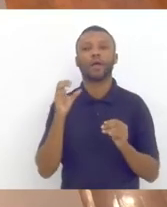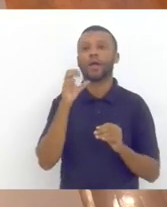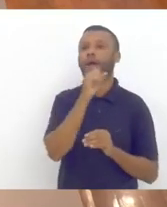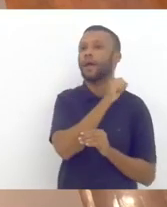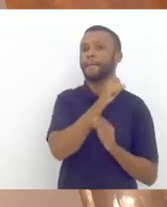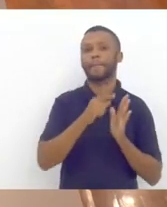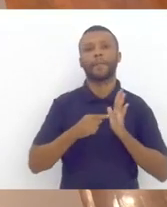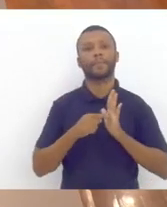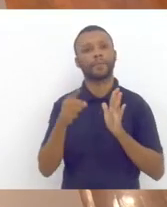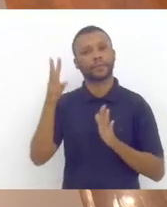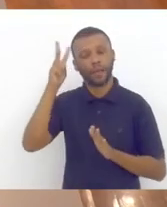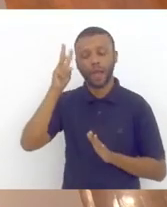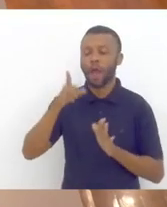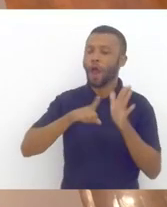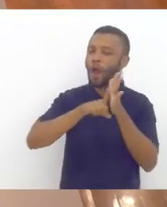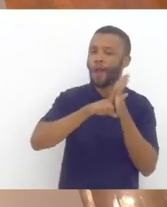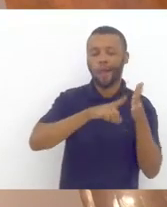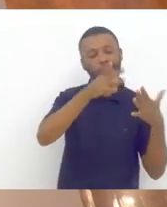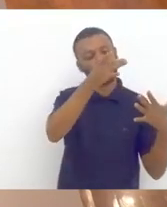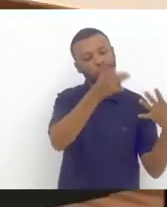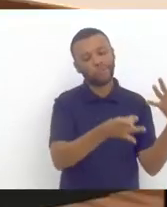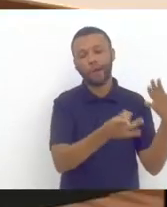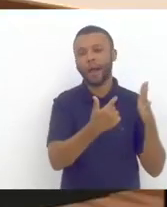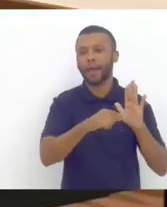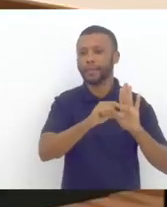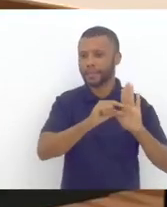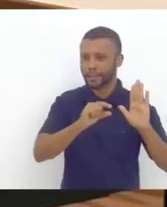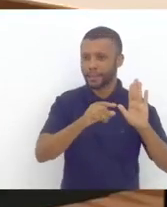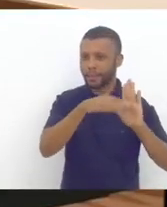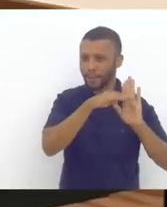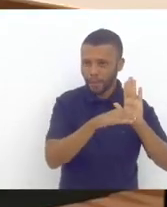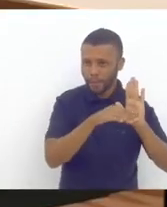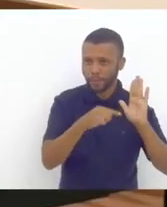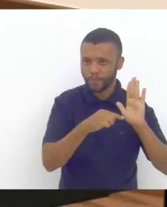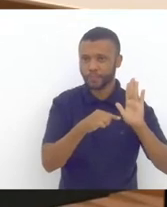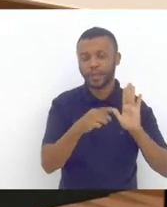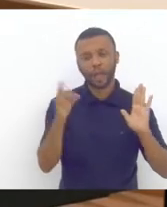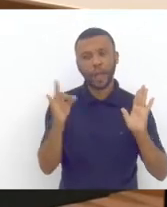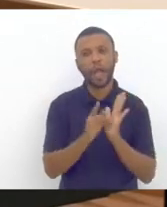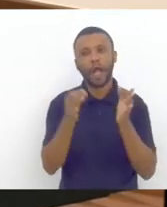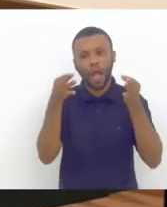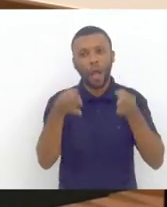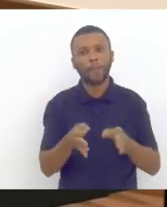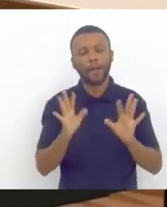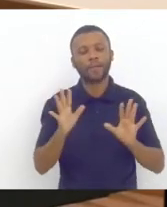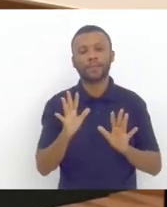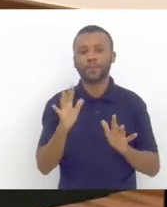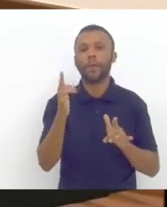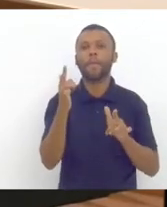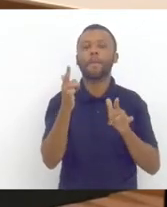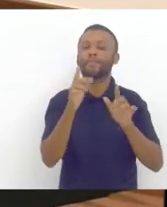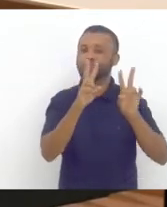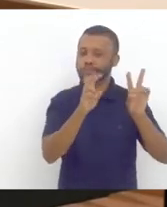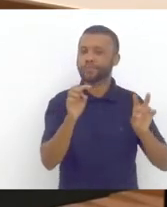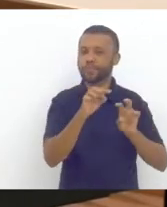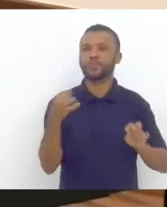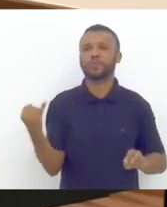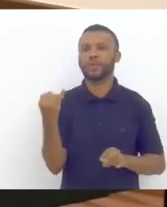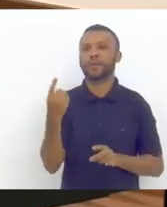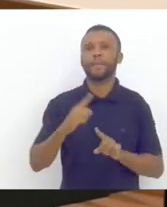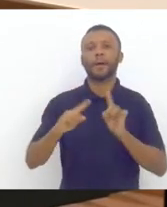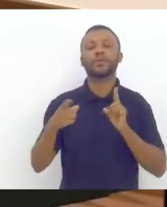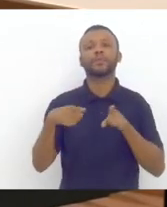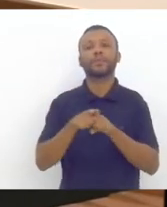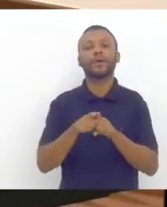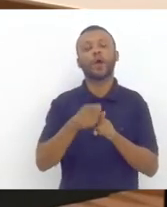terça-feira. Eu estudei todas as emendas para vir para a reunião de hoje, e realmente Essa é uma questão muito importante. Mas eu não vi